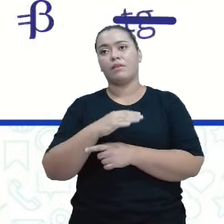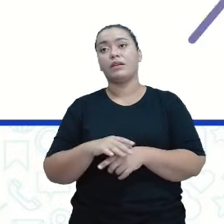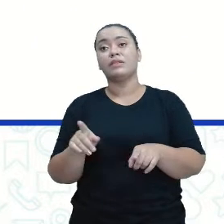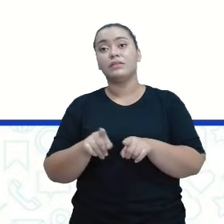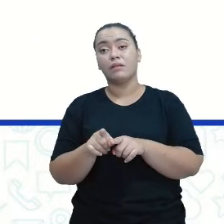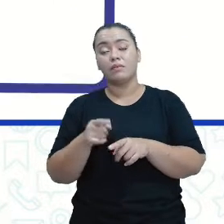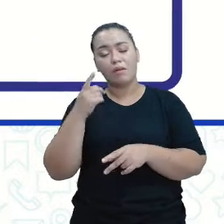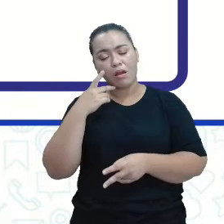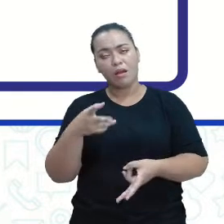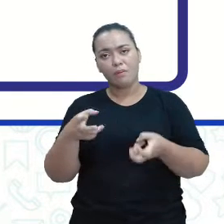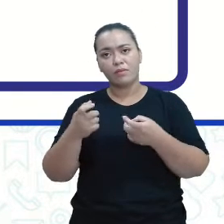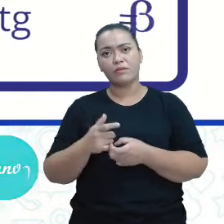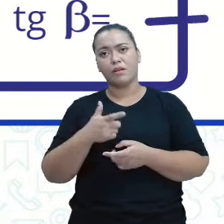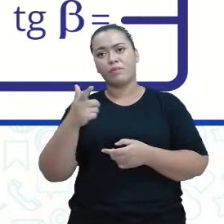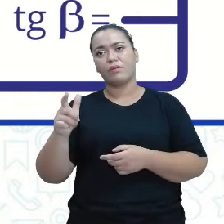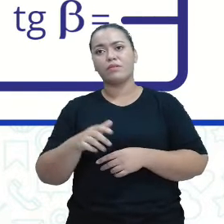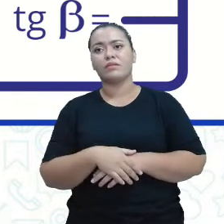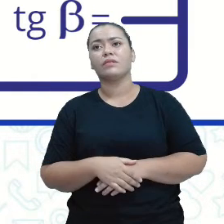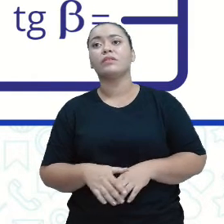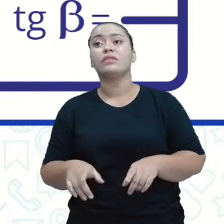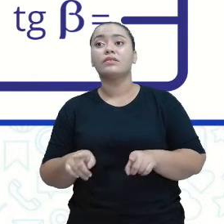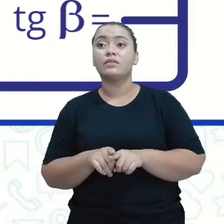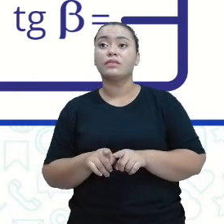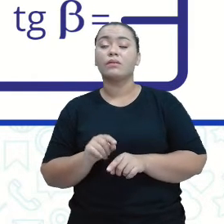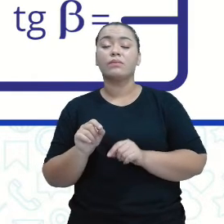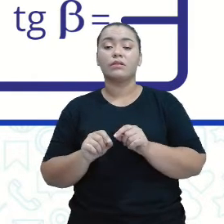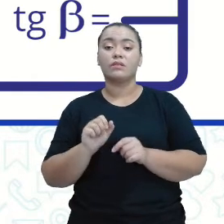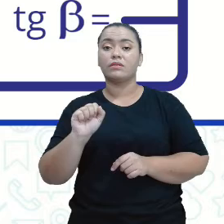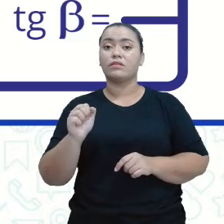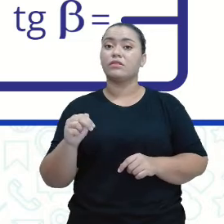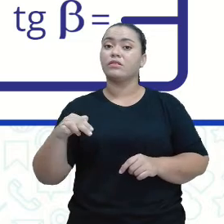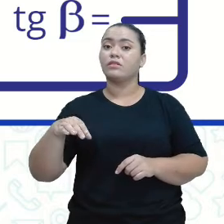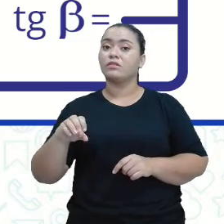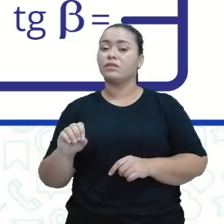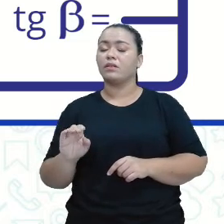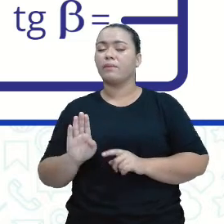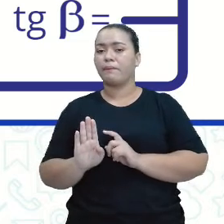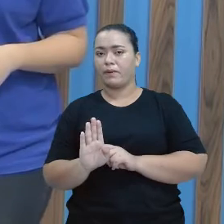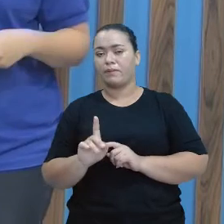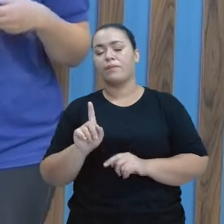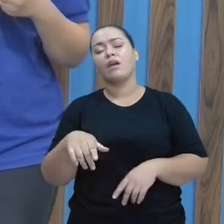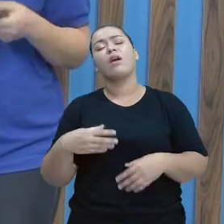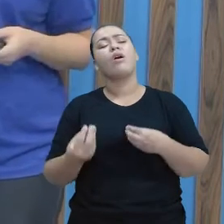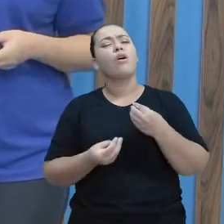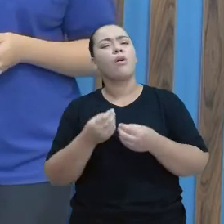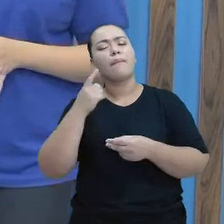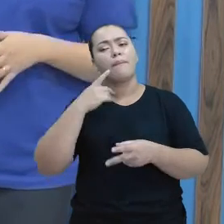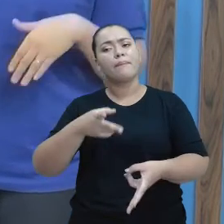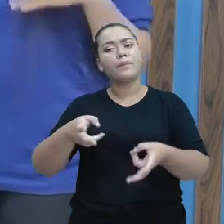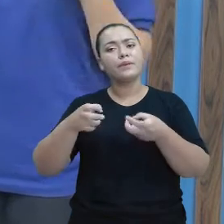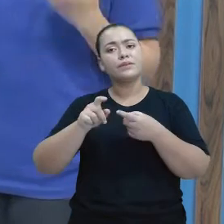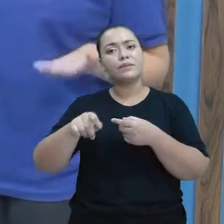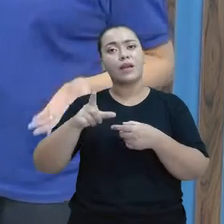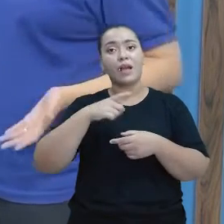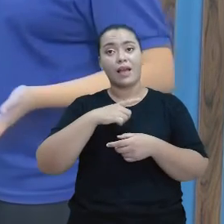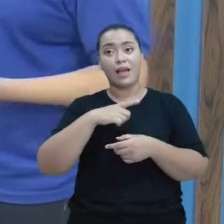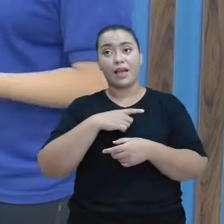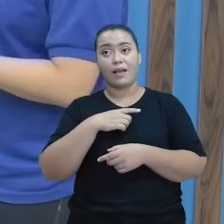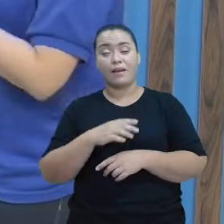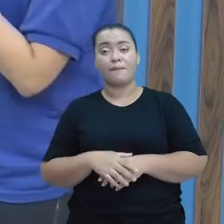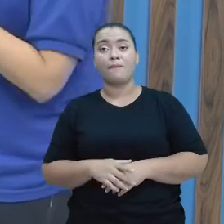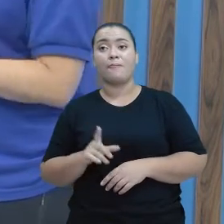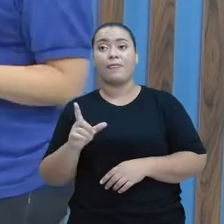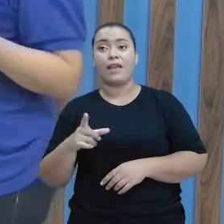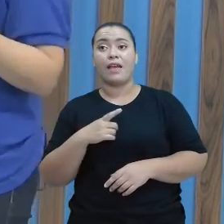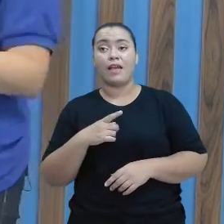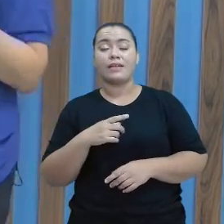observar a próxima. A gente vai confeccionar agora o seno de beta. E como a gente verificou que o seno, né, o valor dessa razão